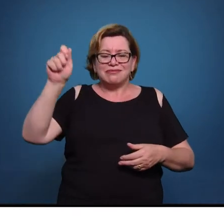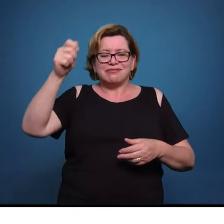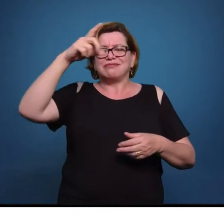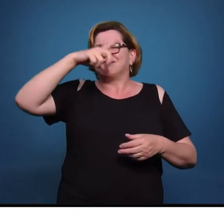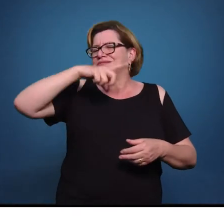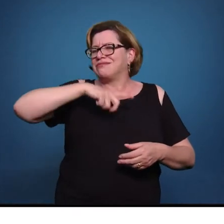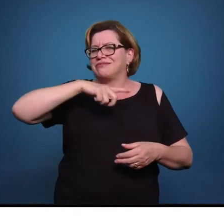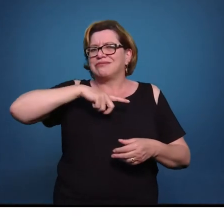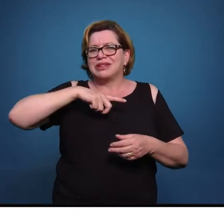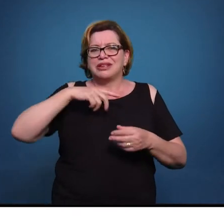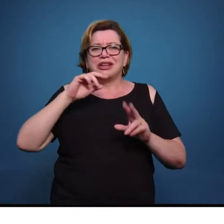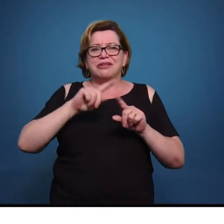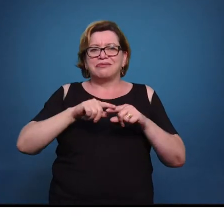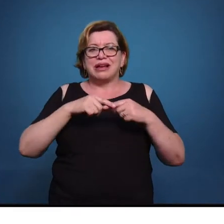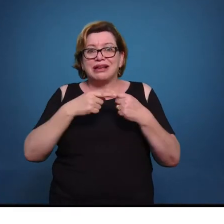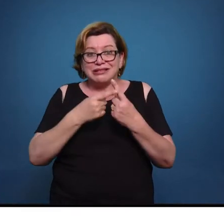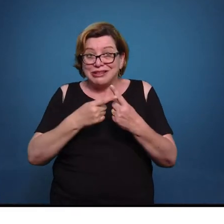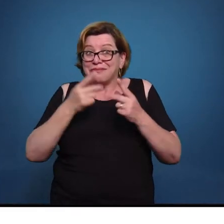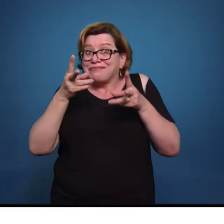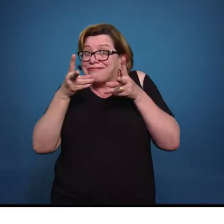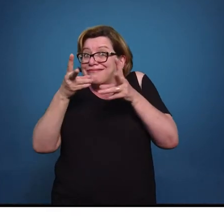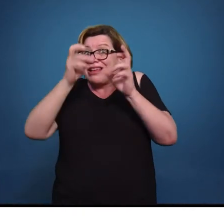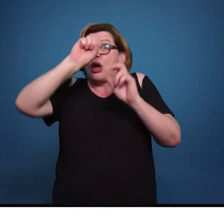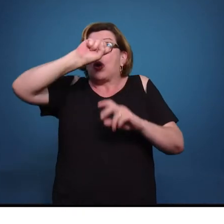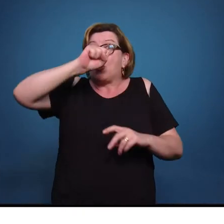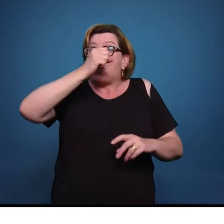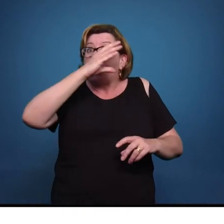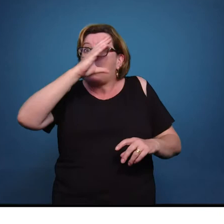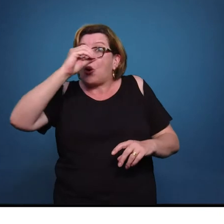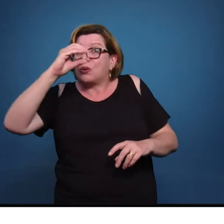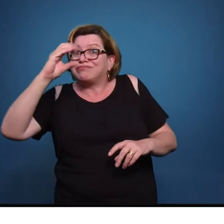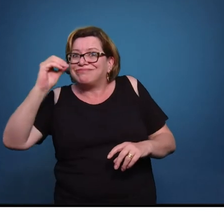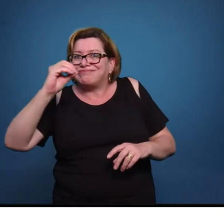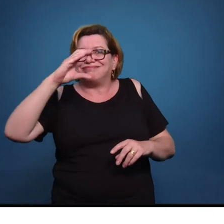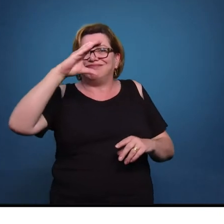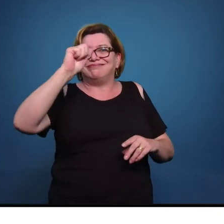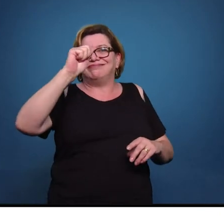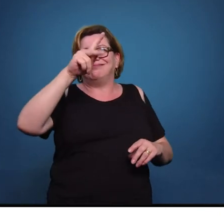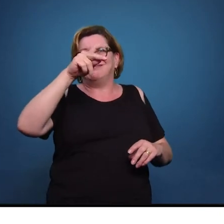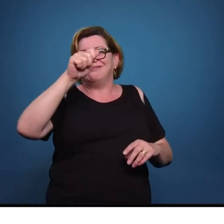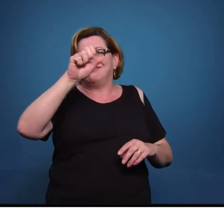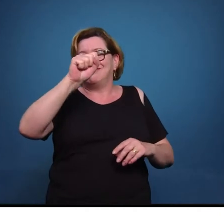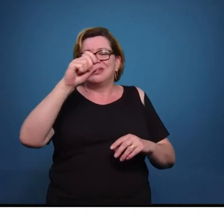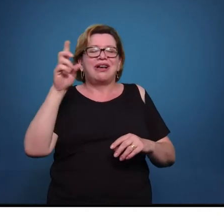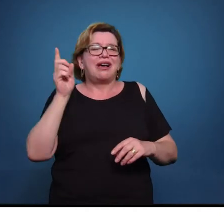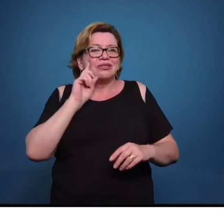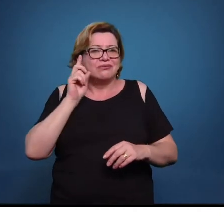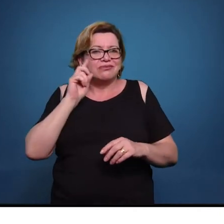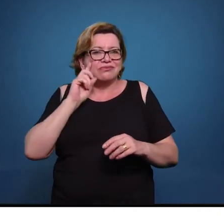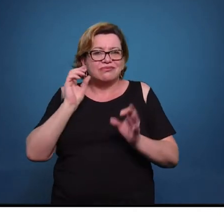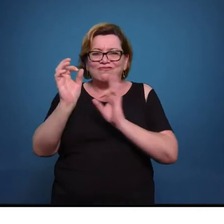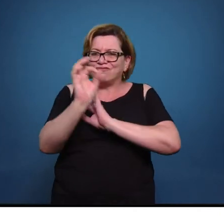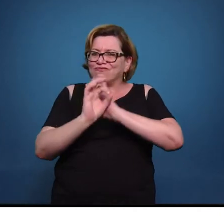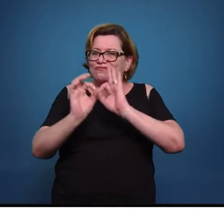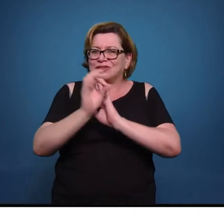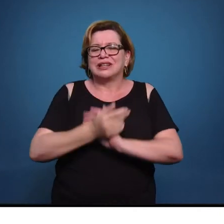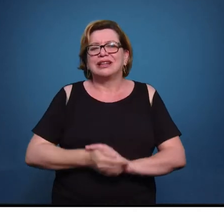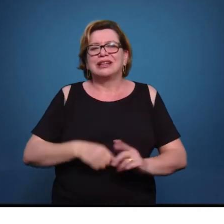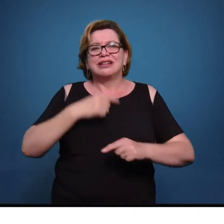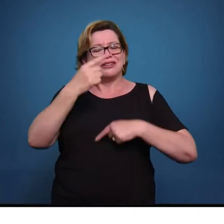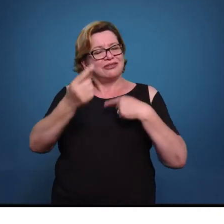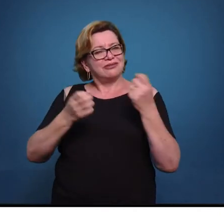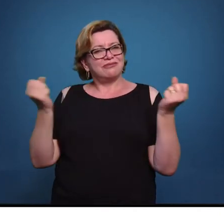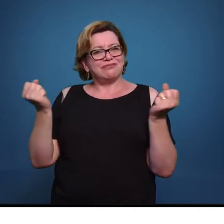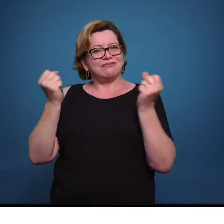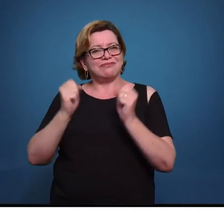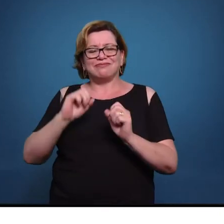canto. Notem, mais de 800 capas diariamente atualizadas. A partir dali, nós poderemos compreender como